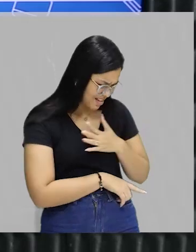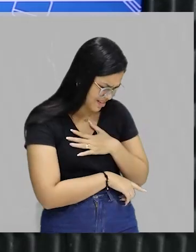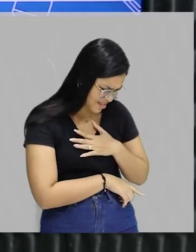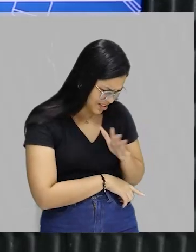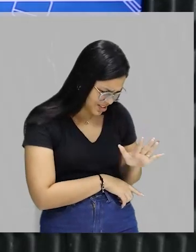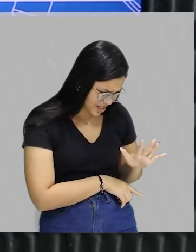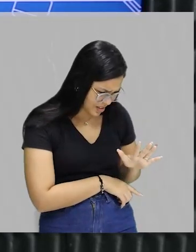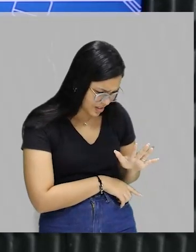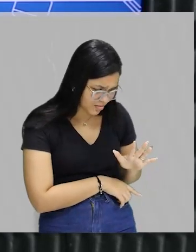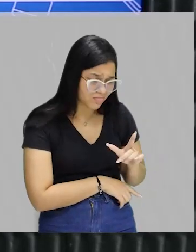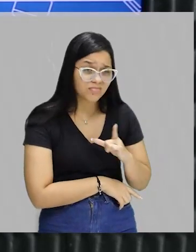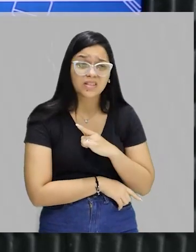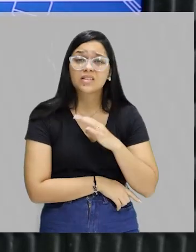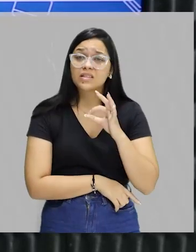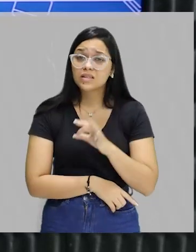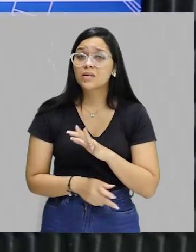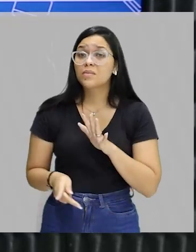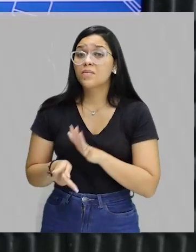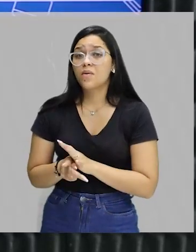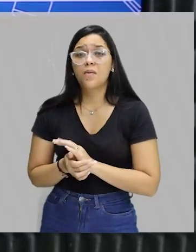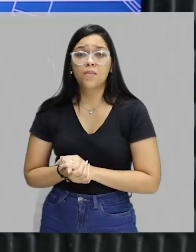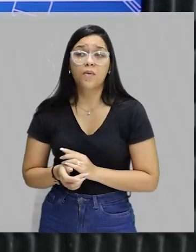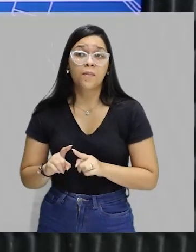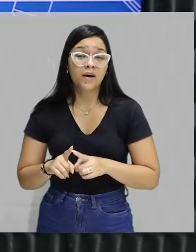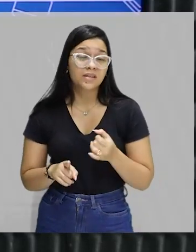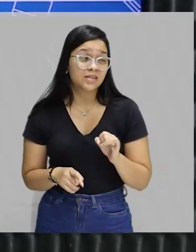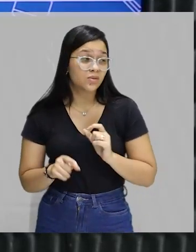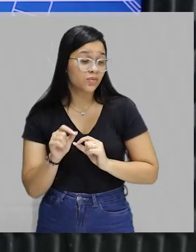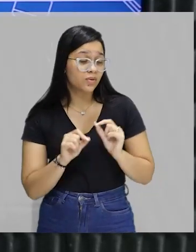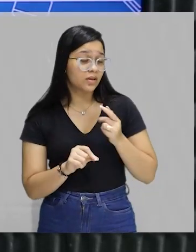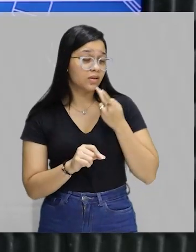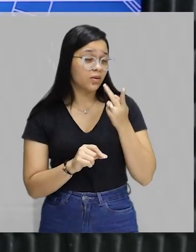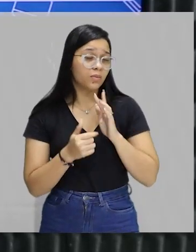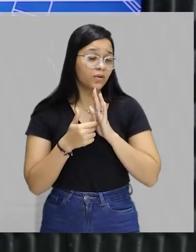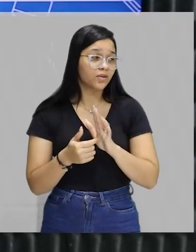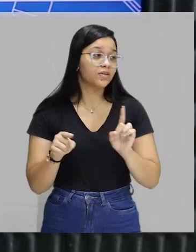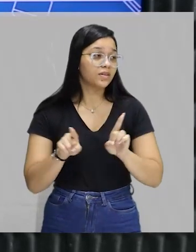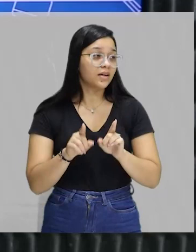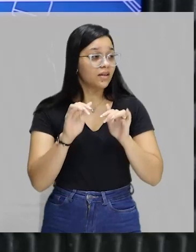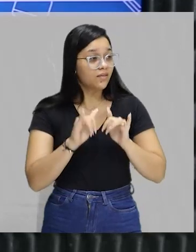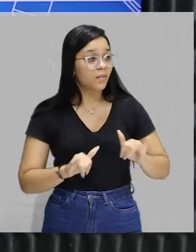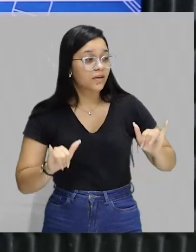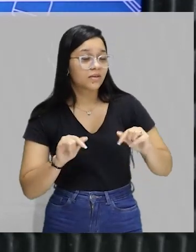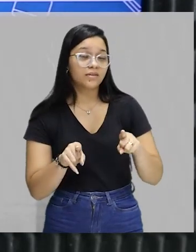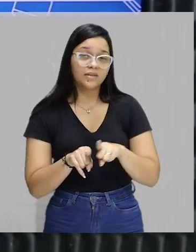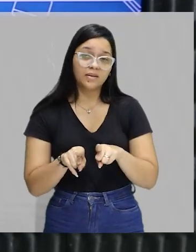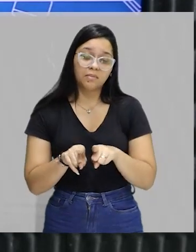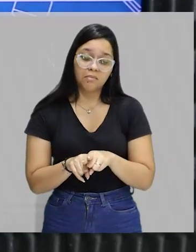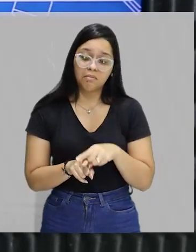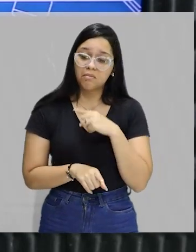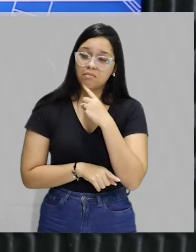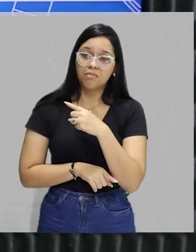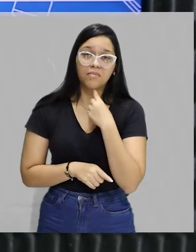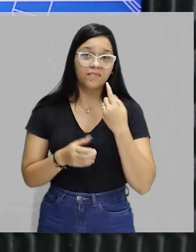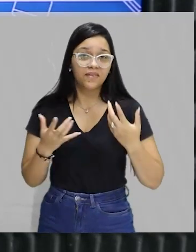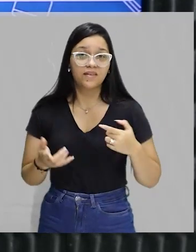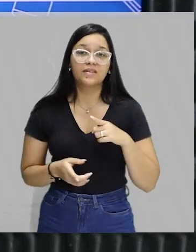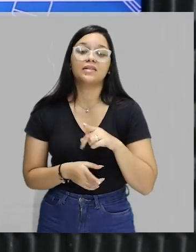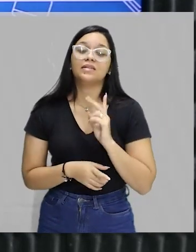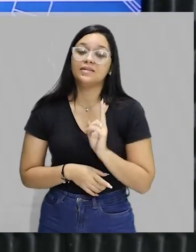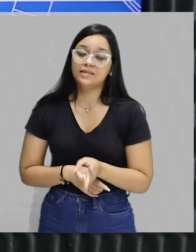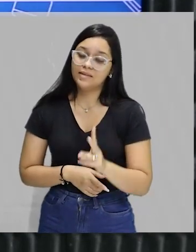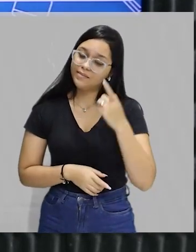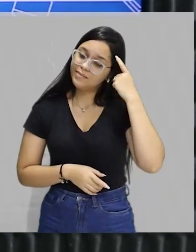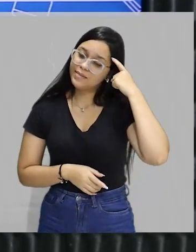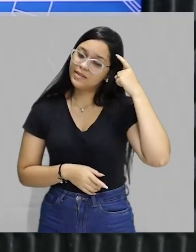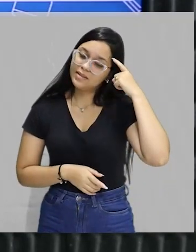gostei. Isso é o teu senso estético gritando. Mas se o teu senso estético não tiver informação técnica, não vai adiantar nada. Aí você vai continuar